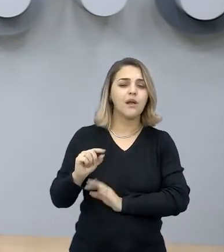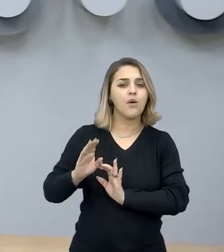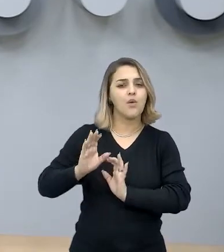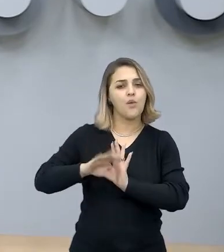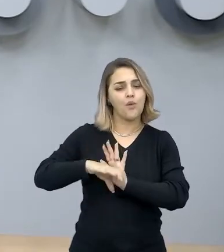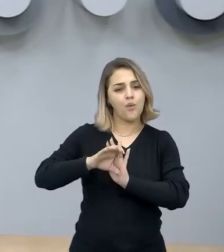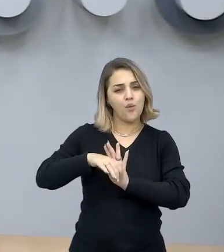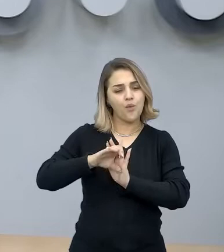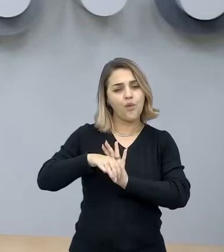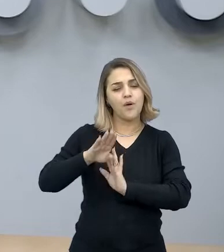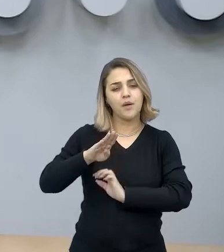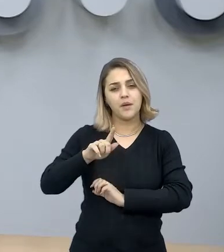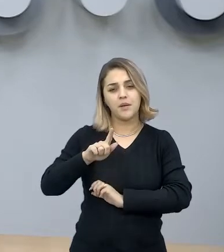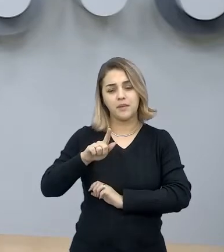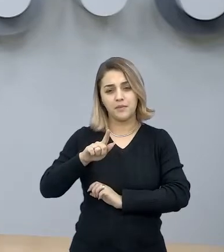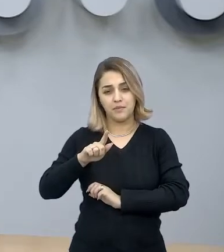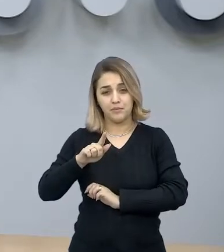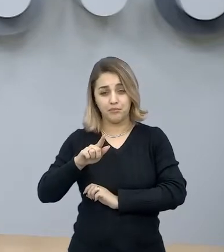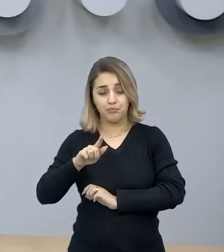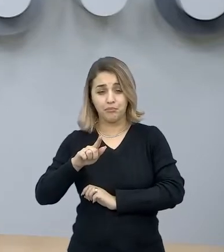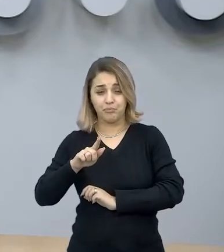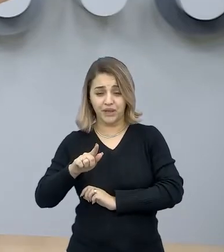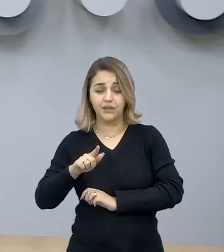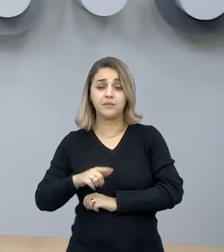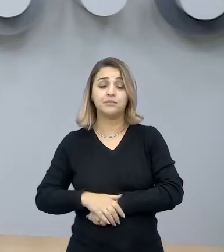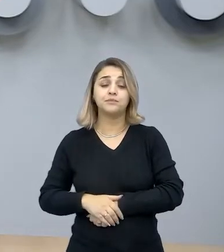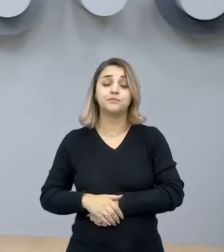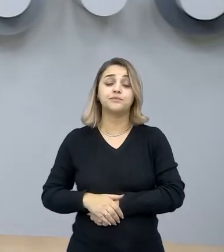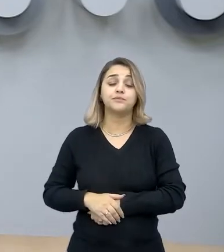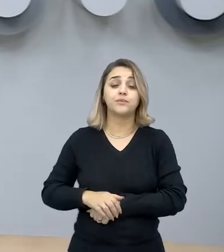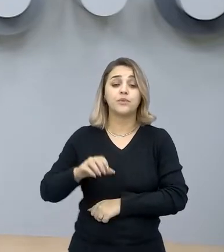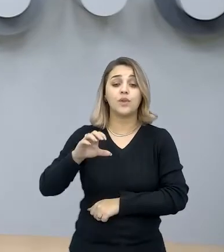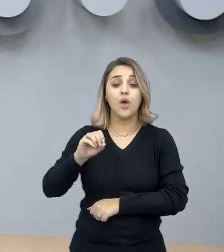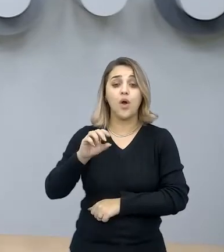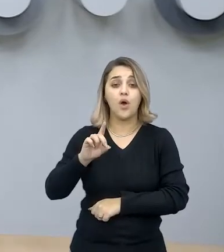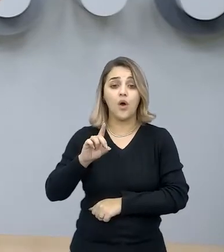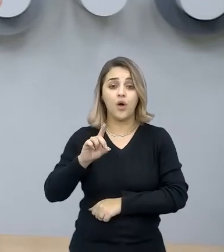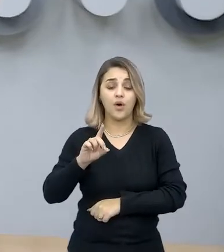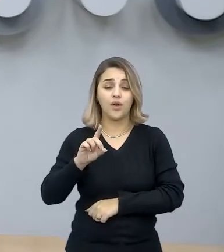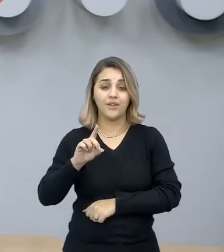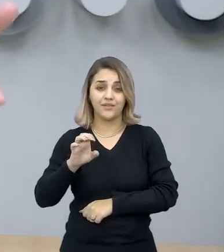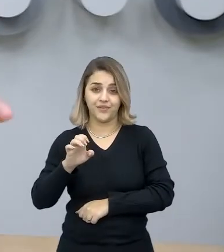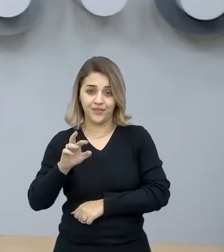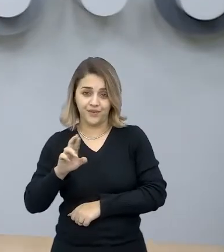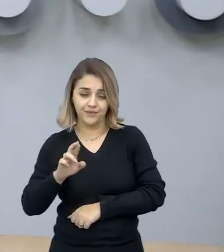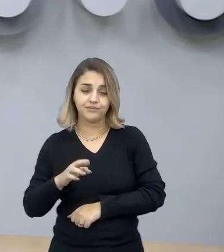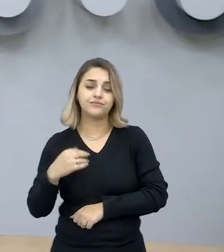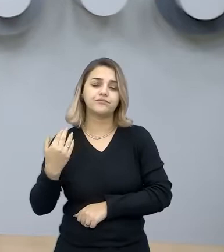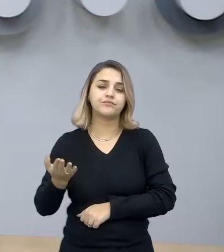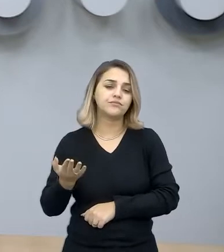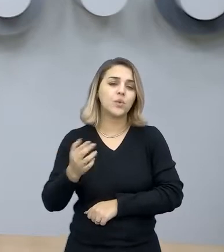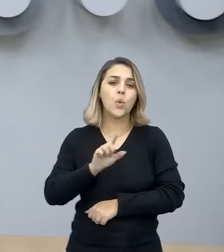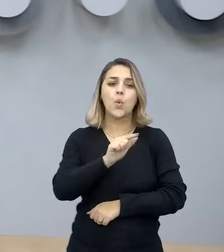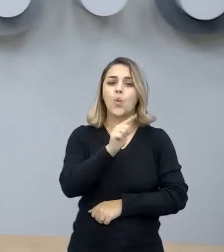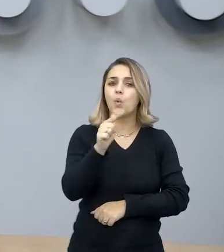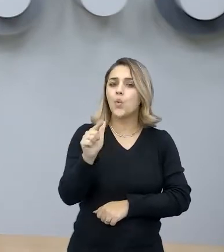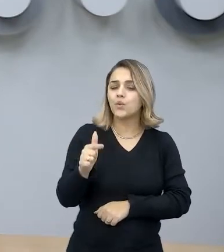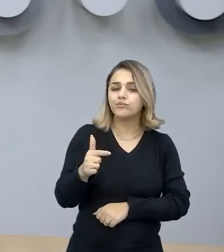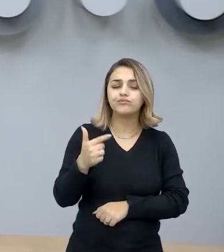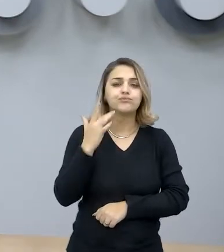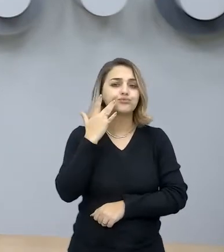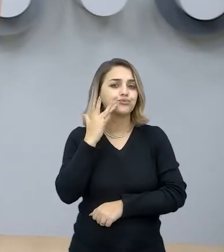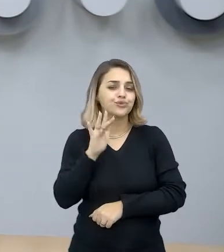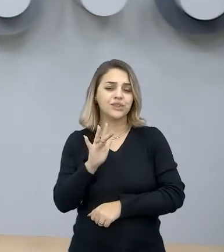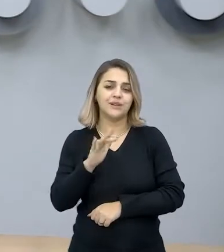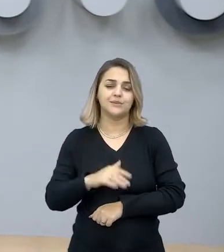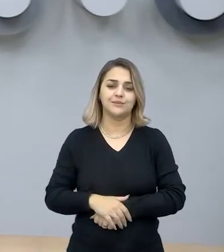conceito Big Other para se referir, então, a esse grande outro que a gente nunca sabe exatamente quem